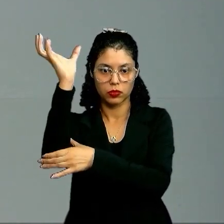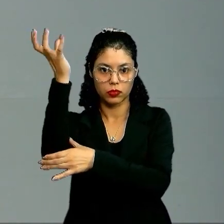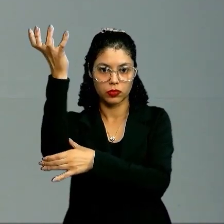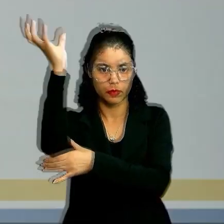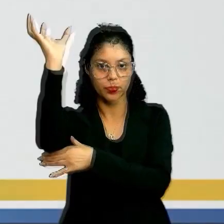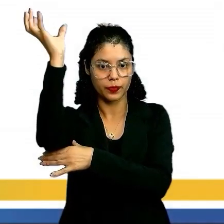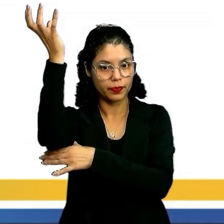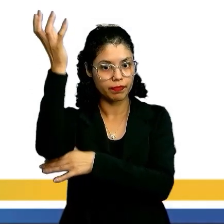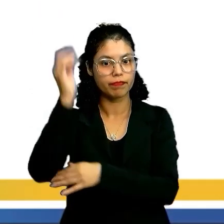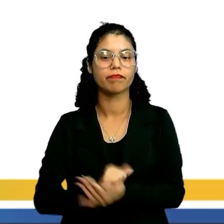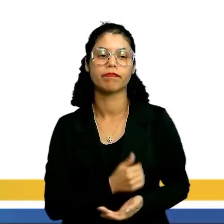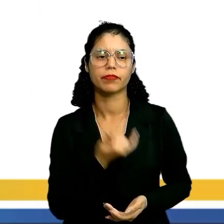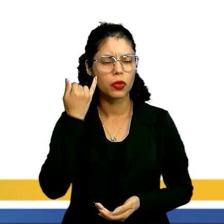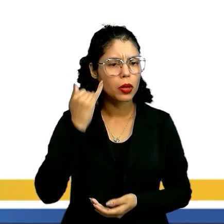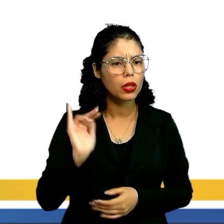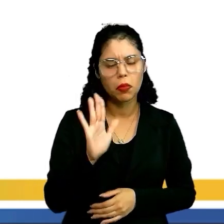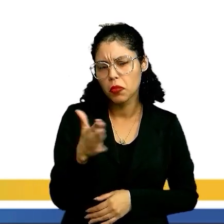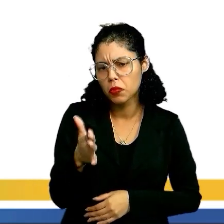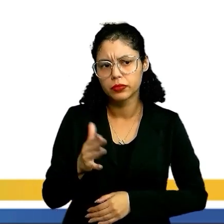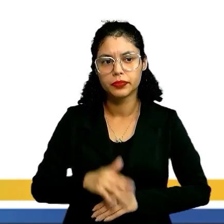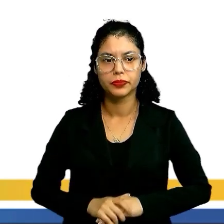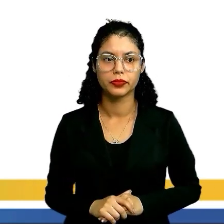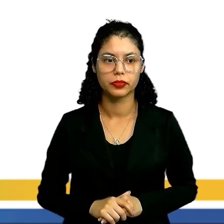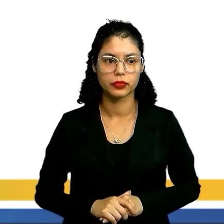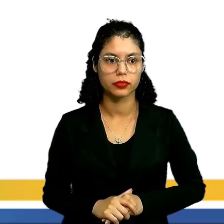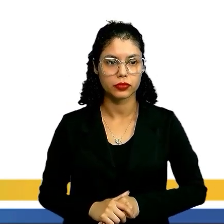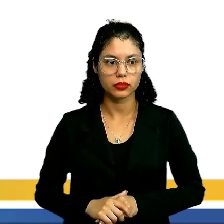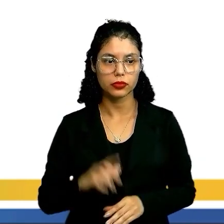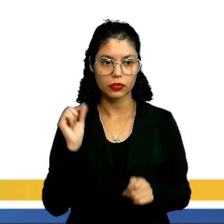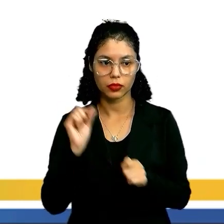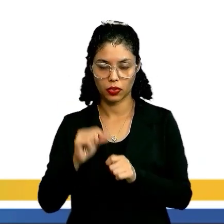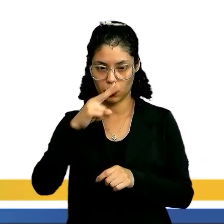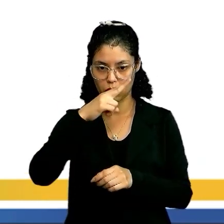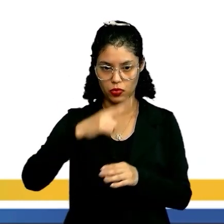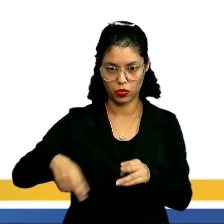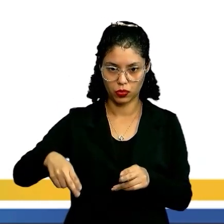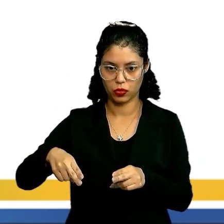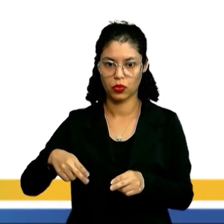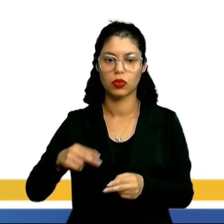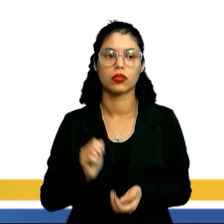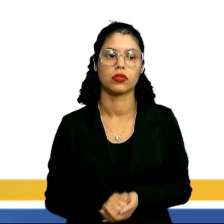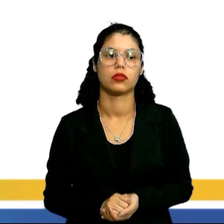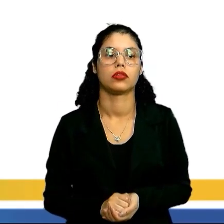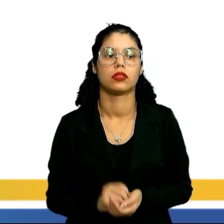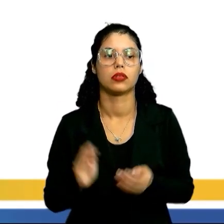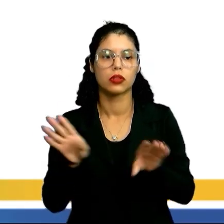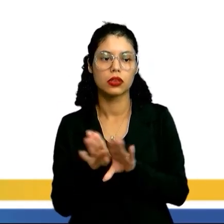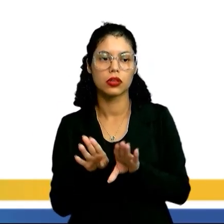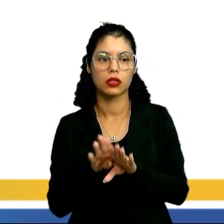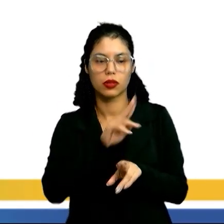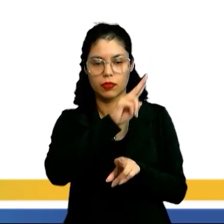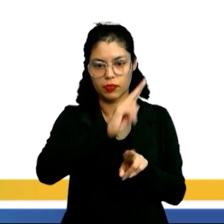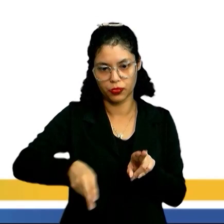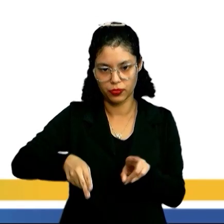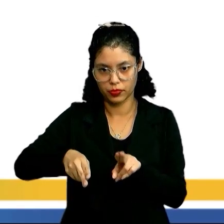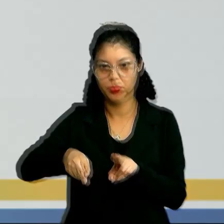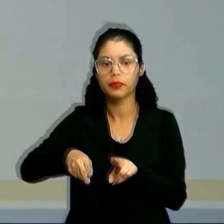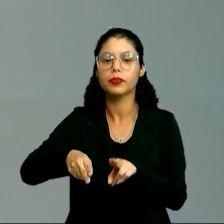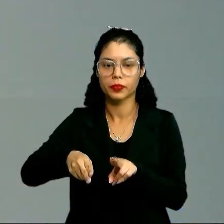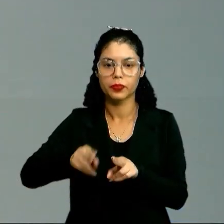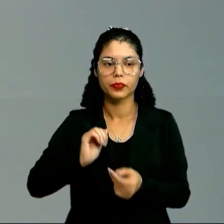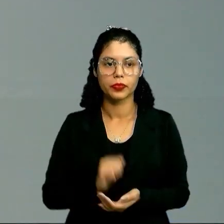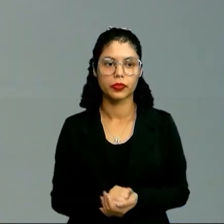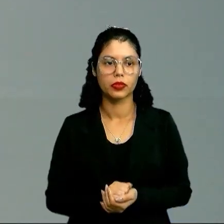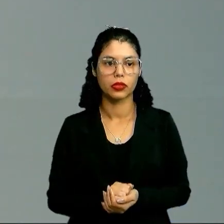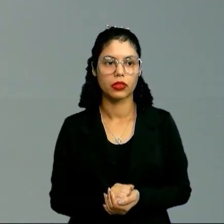ideia, olha só como é que funciona. Se eu faço um corte numa planta, aqui, no meio dela, por